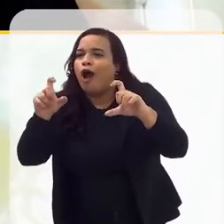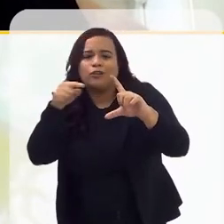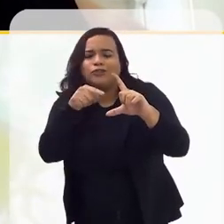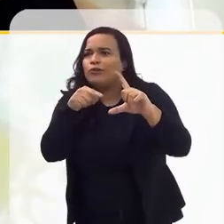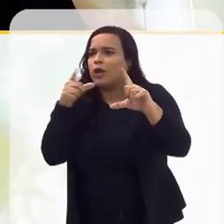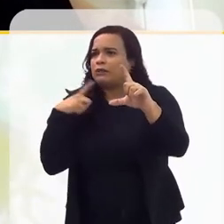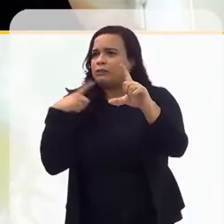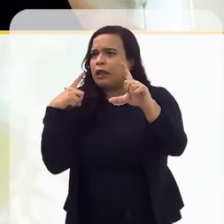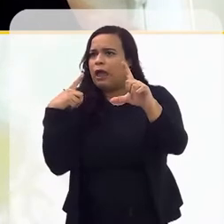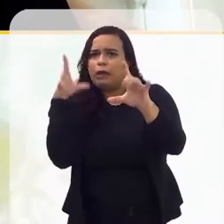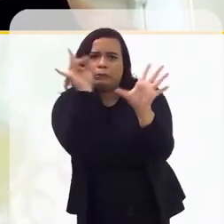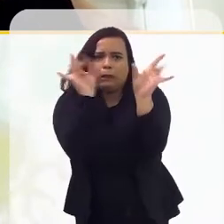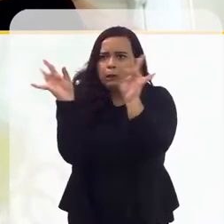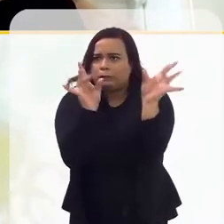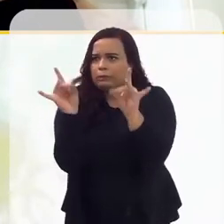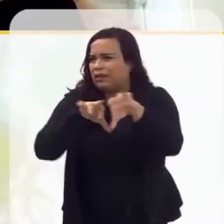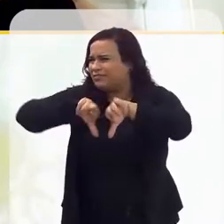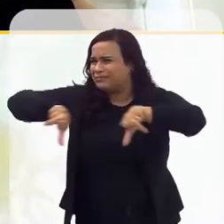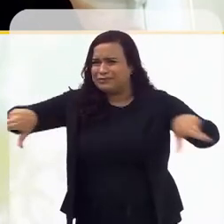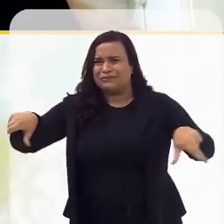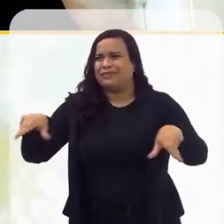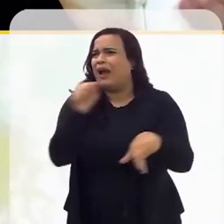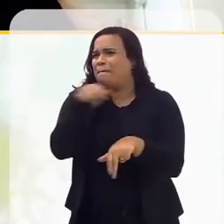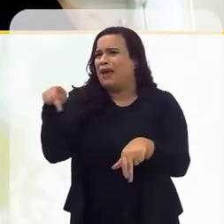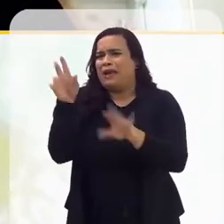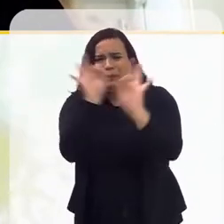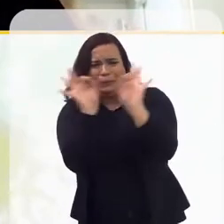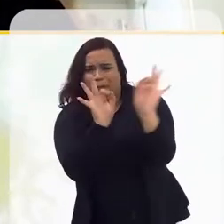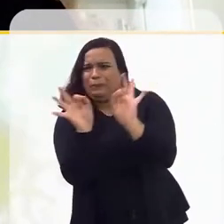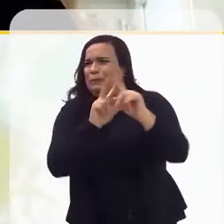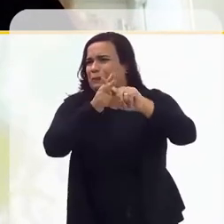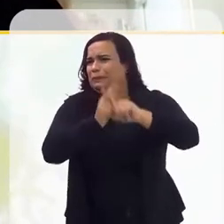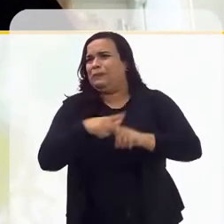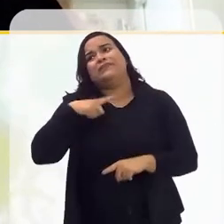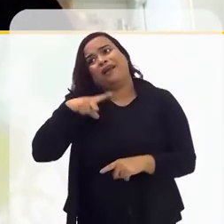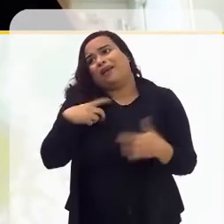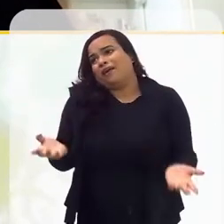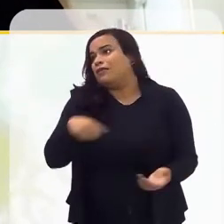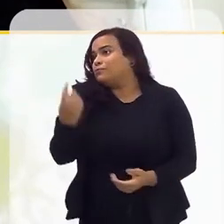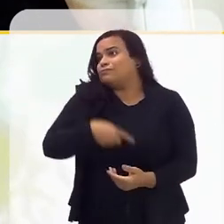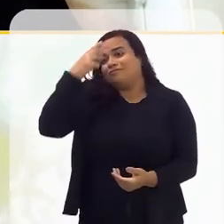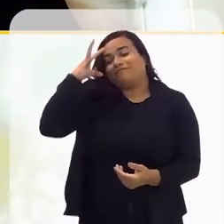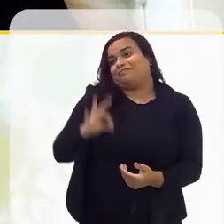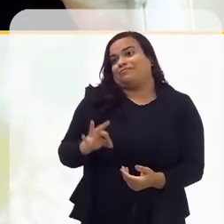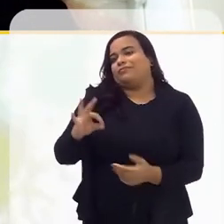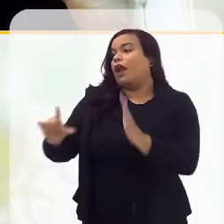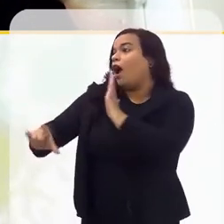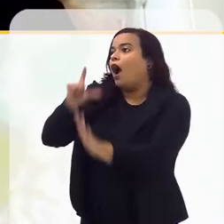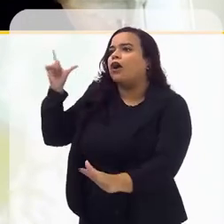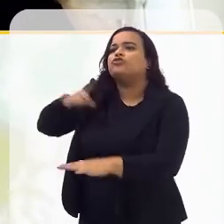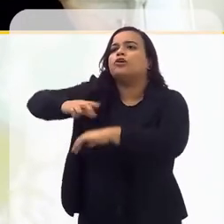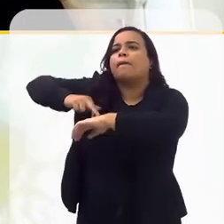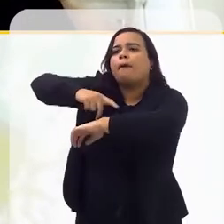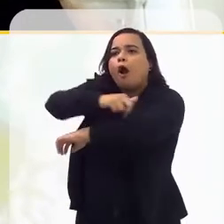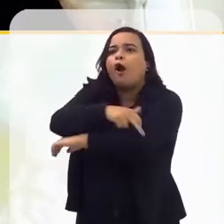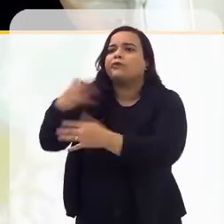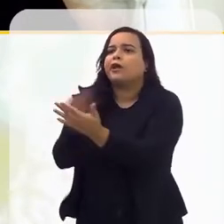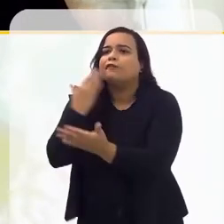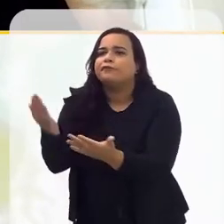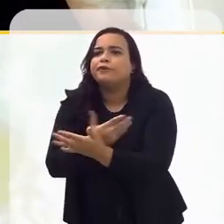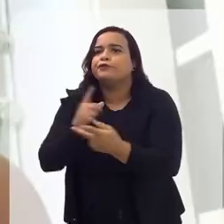fotos que não estão de acordo com a realidade. E se antes, para mim, na minha adolescência, eram as revistas de moda, as